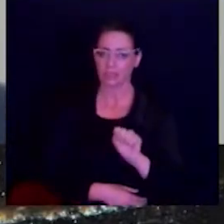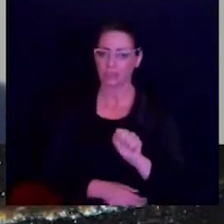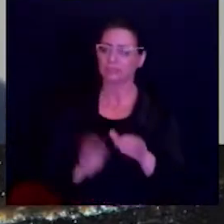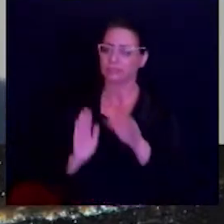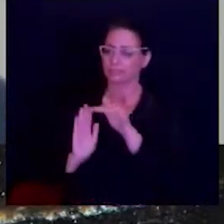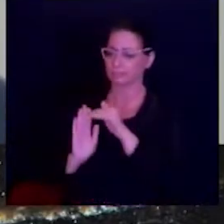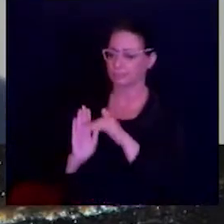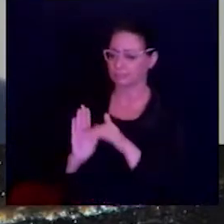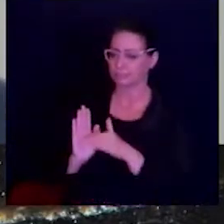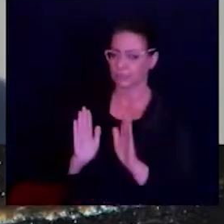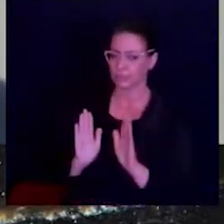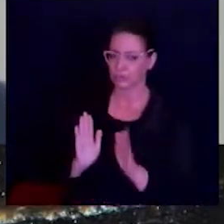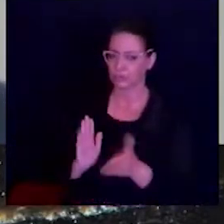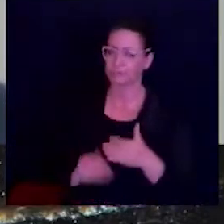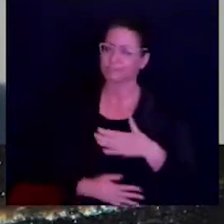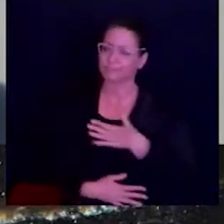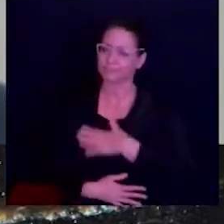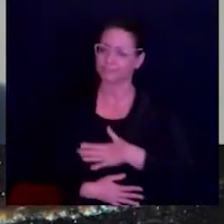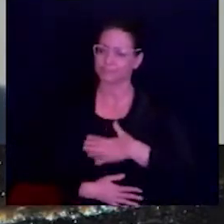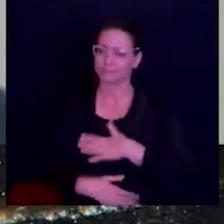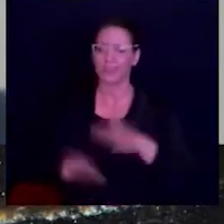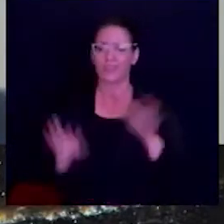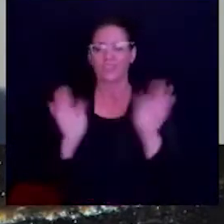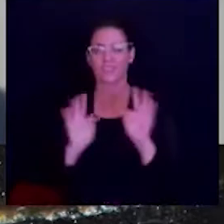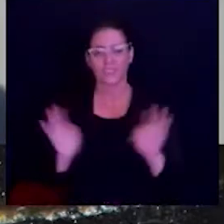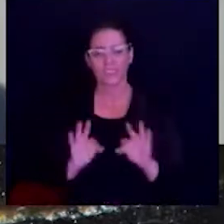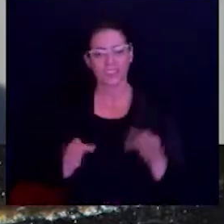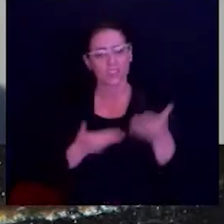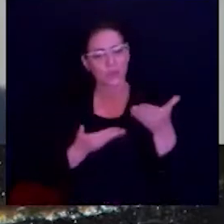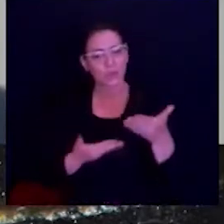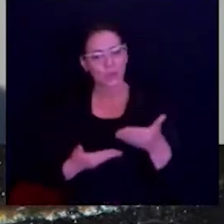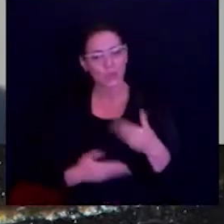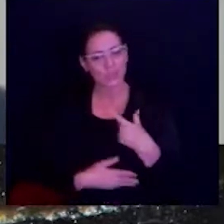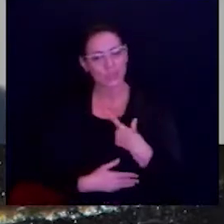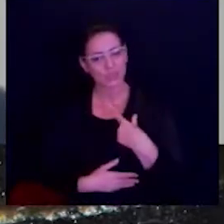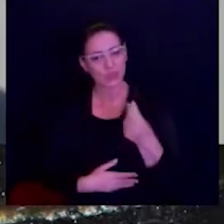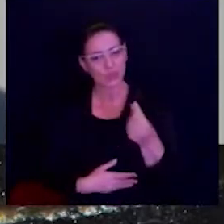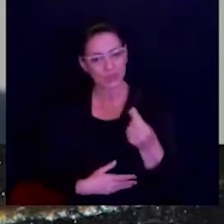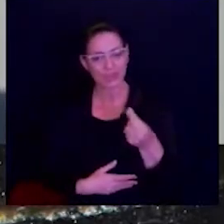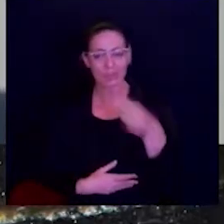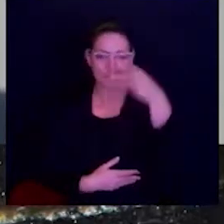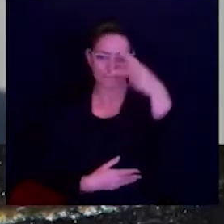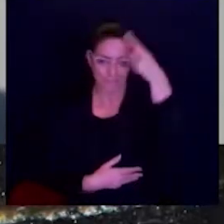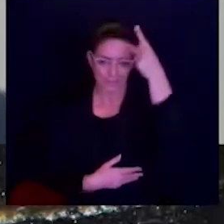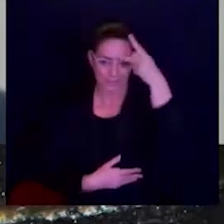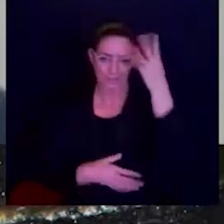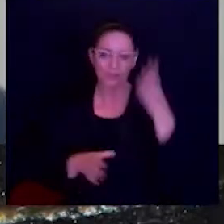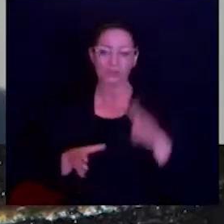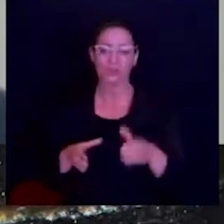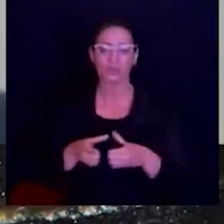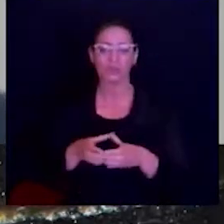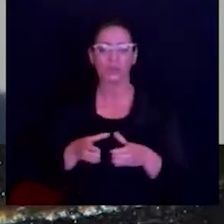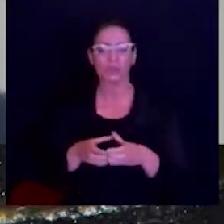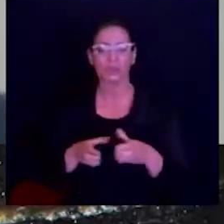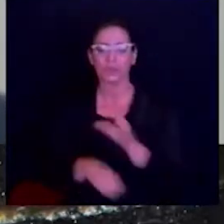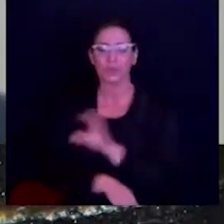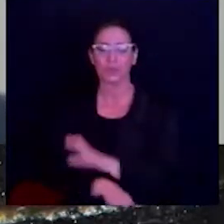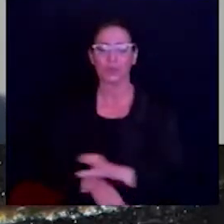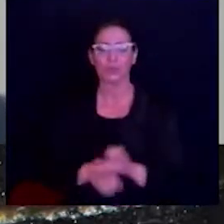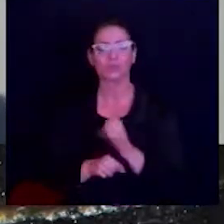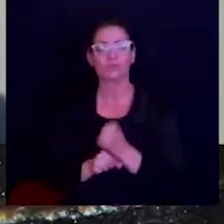protocolo. É com uma felicidade que recebi esse convite de ser o paraninfo da turma de formandos do curso de Engenharia